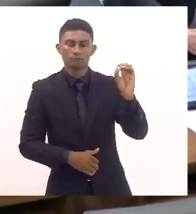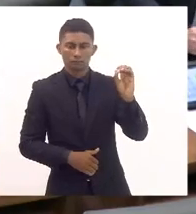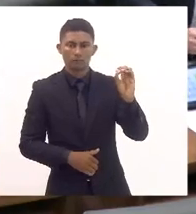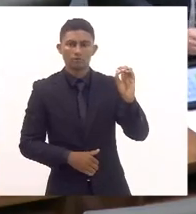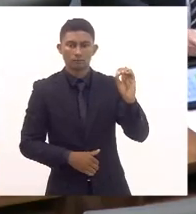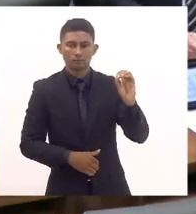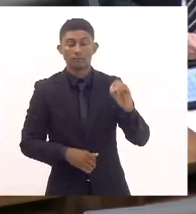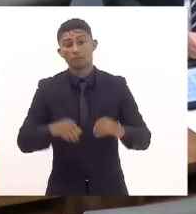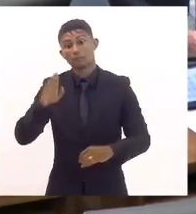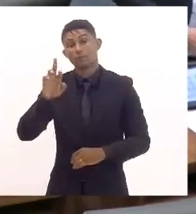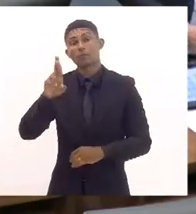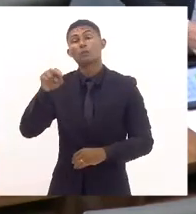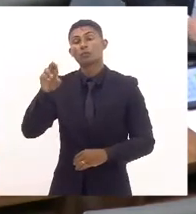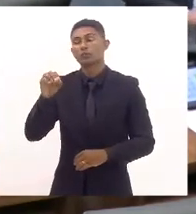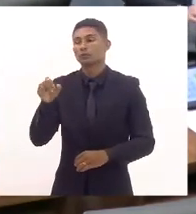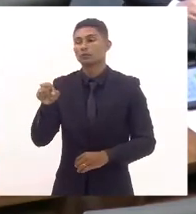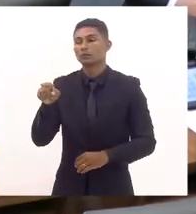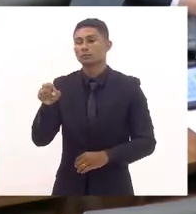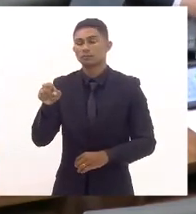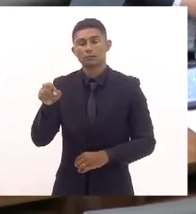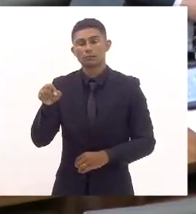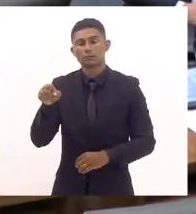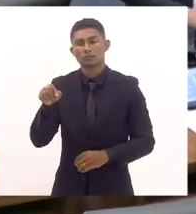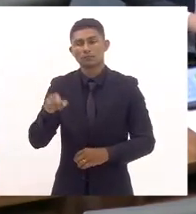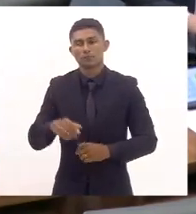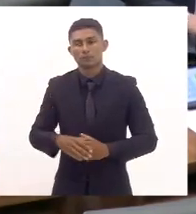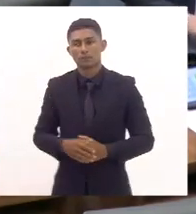o deputado Bruno da Lari